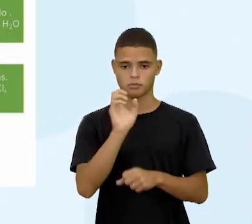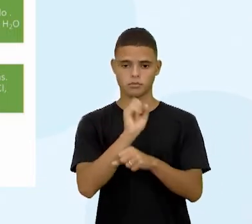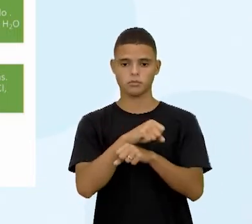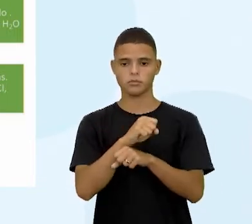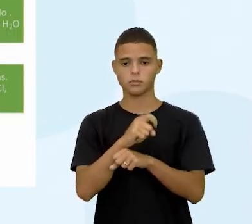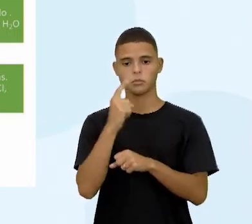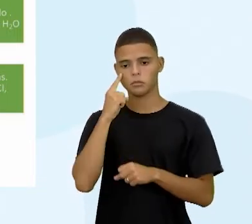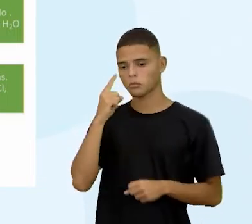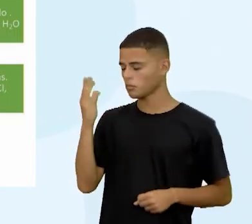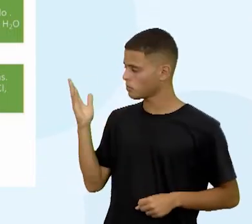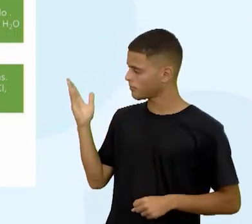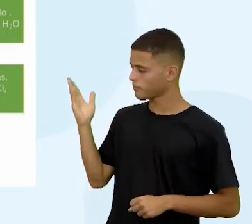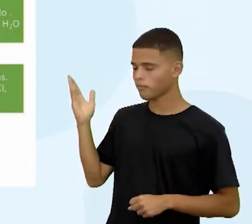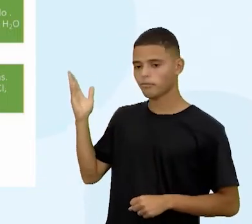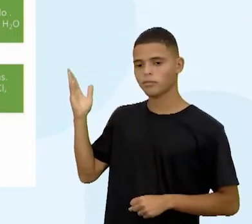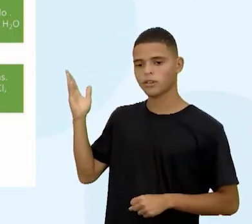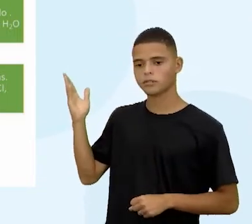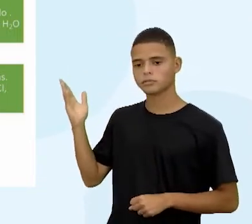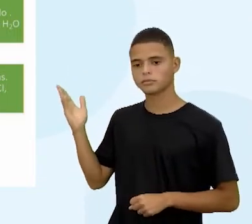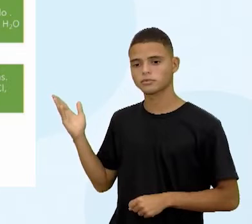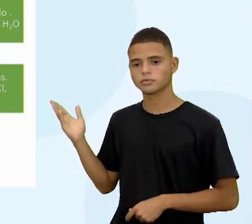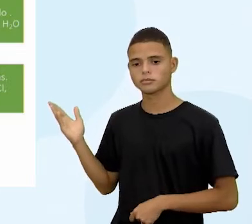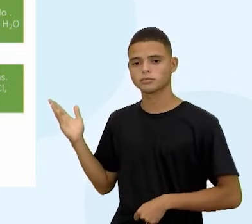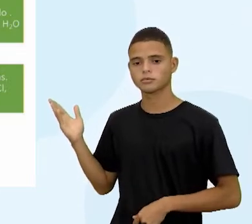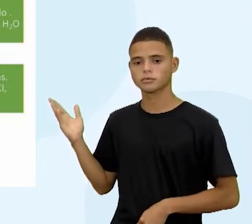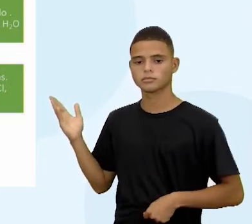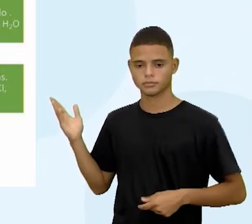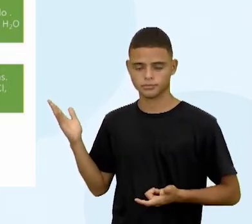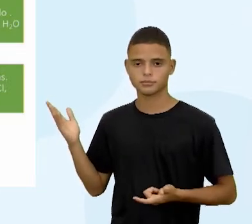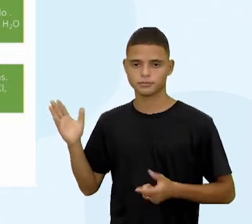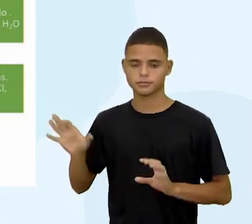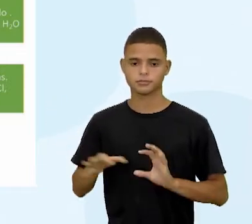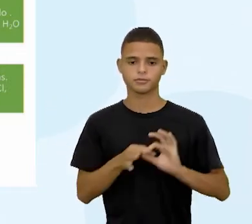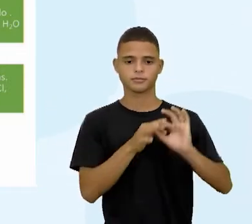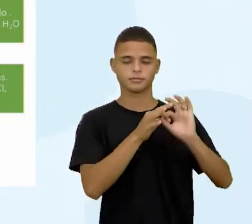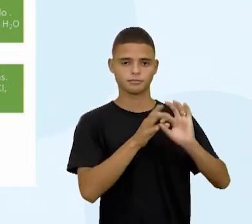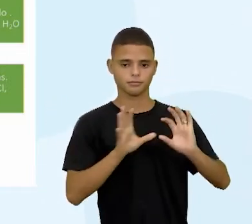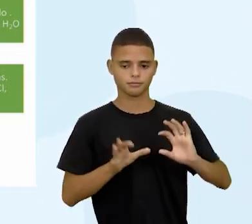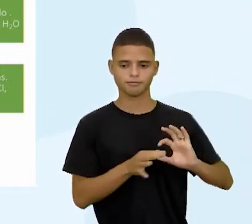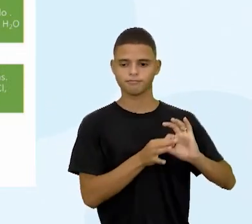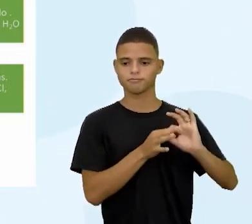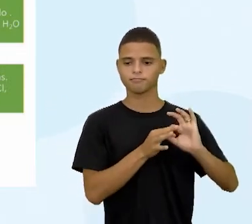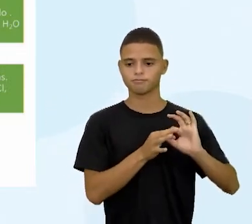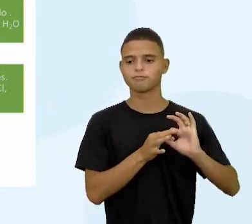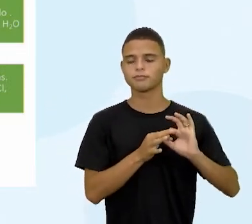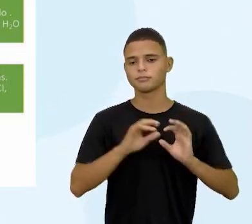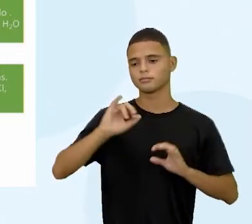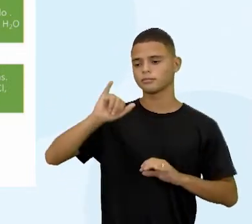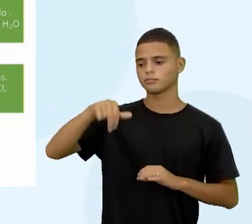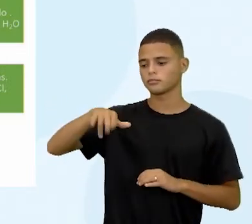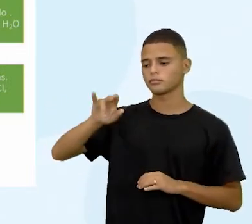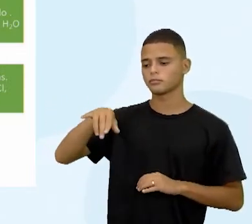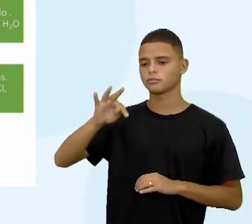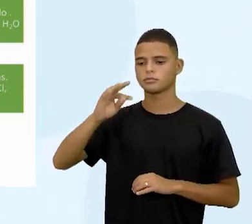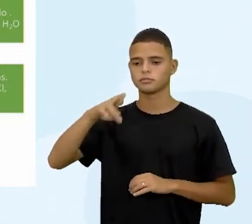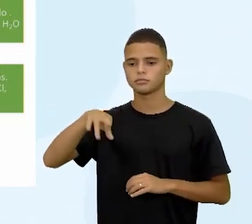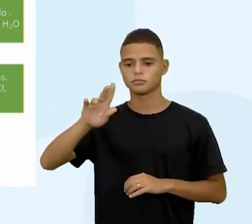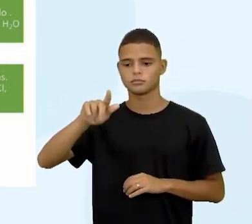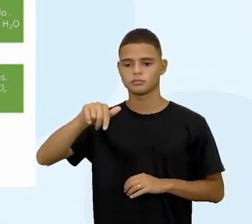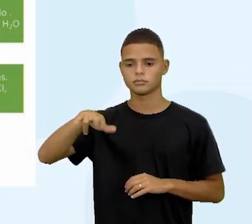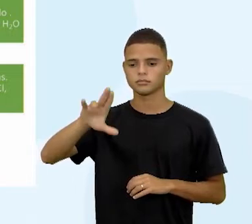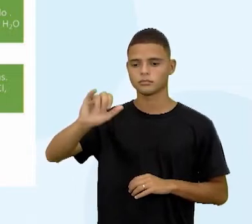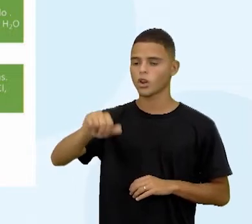vai para o quadradinho verde. Átomos de hidrogênio estão ligados a átomos de nitrogênio, oxigênio ou